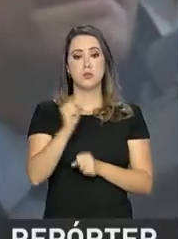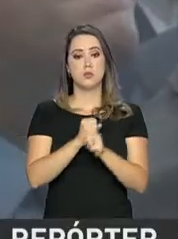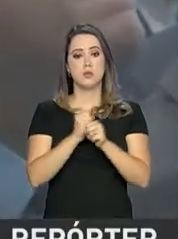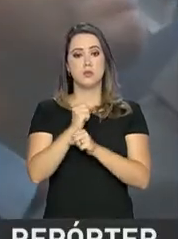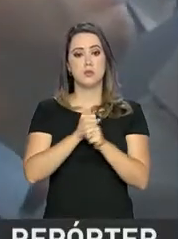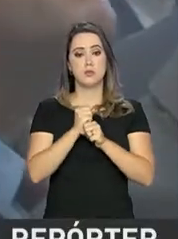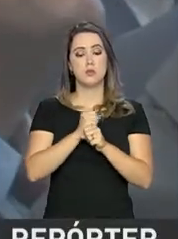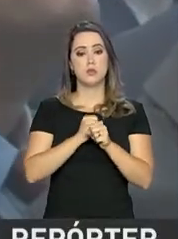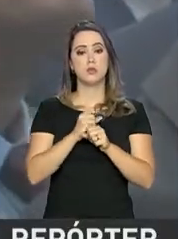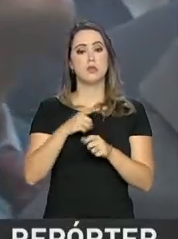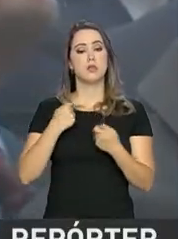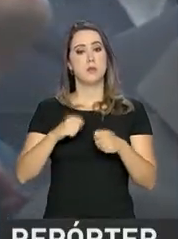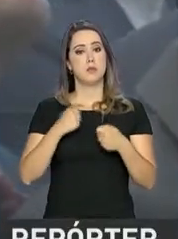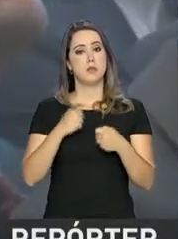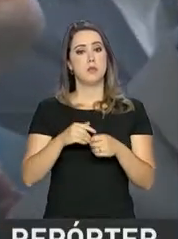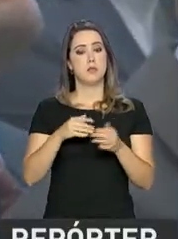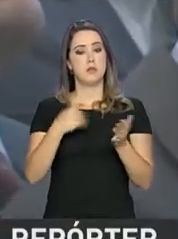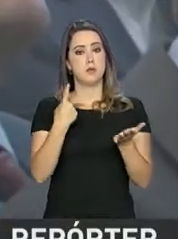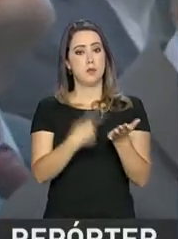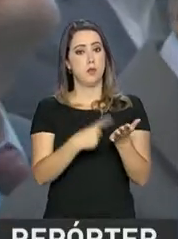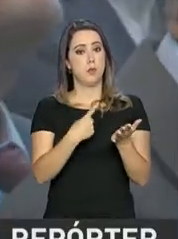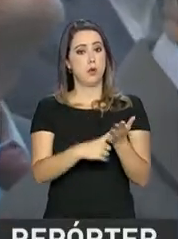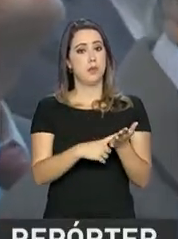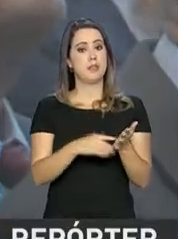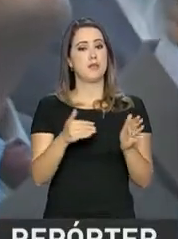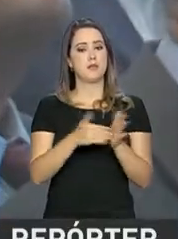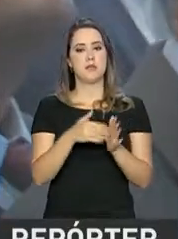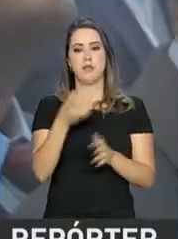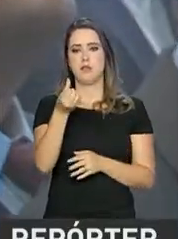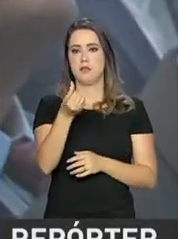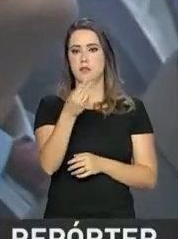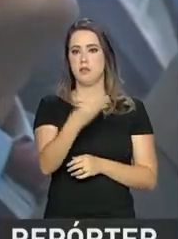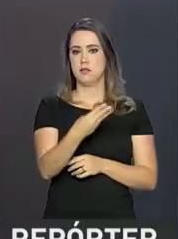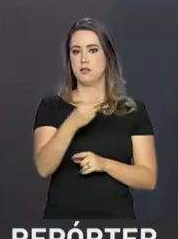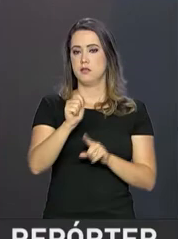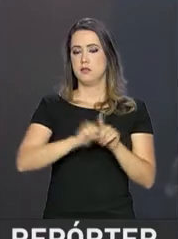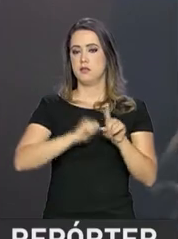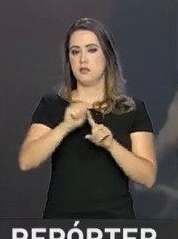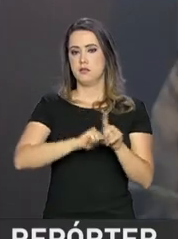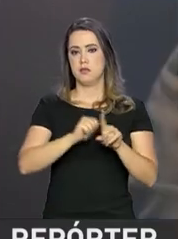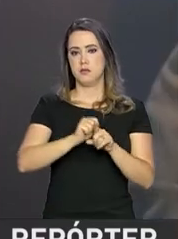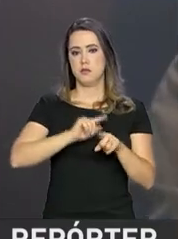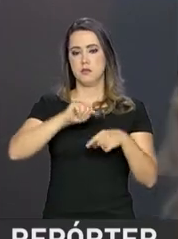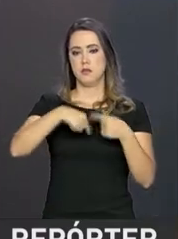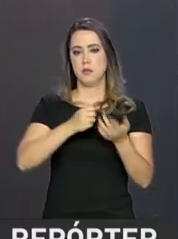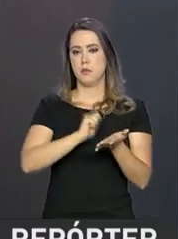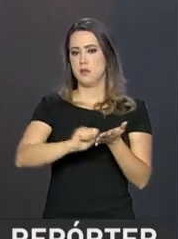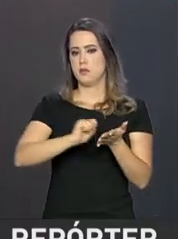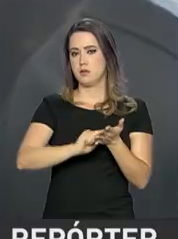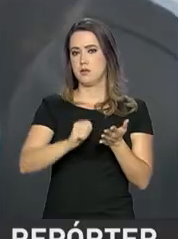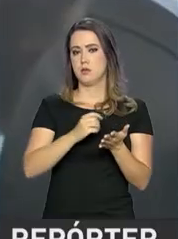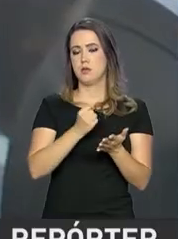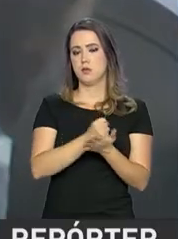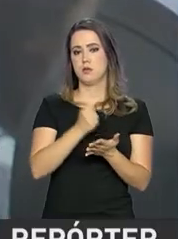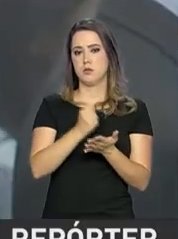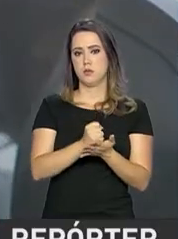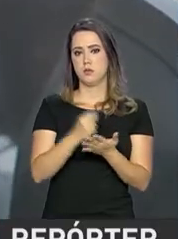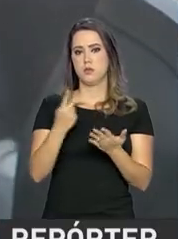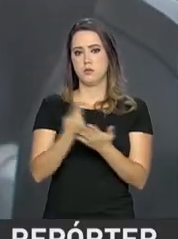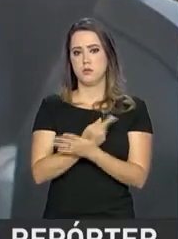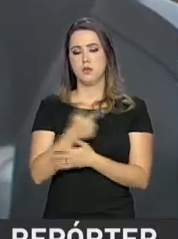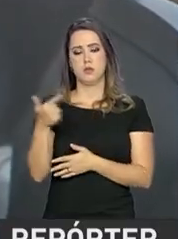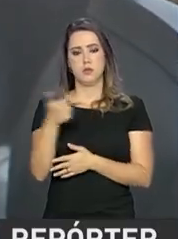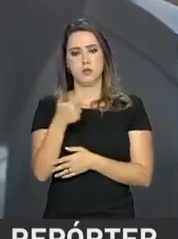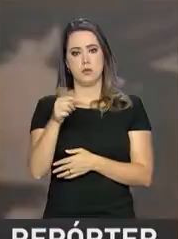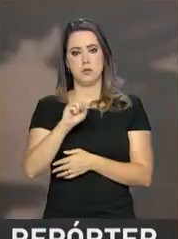sessenta e três meses e isso a partir da assinatura dos contratos o que deve ocorrer ainda neste segundo